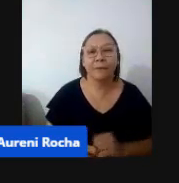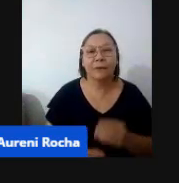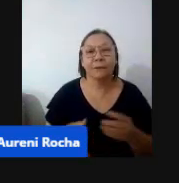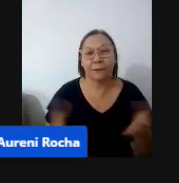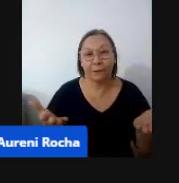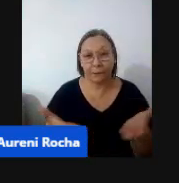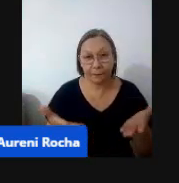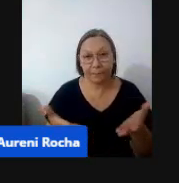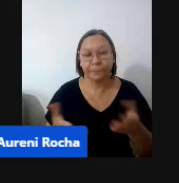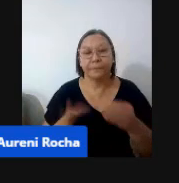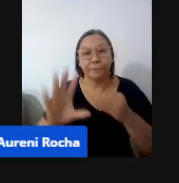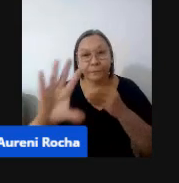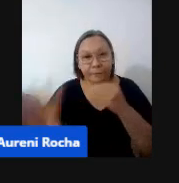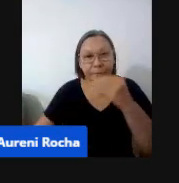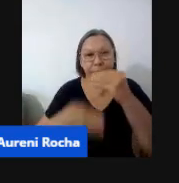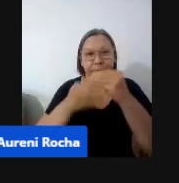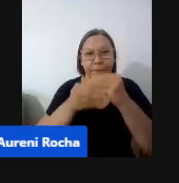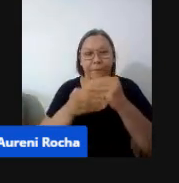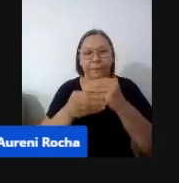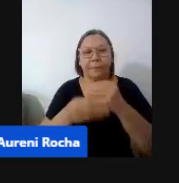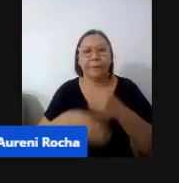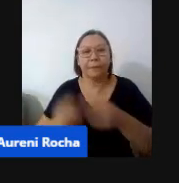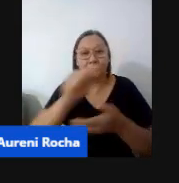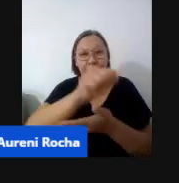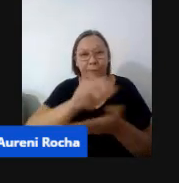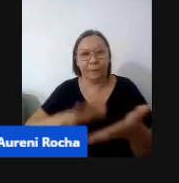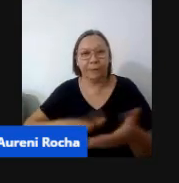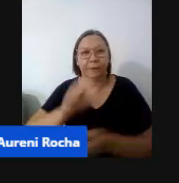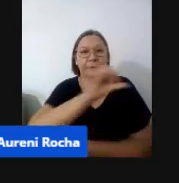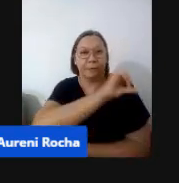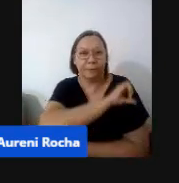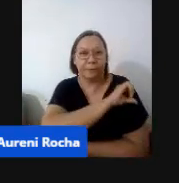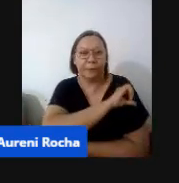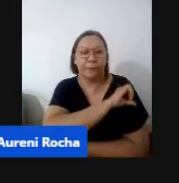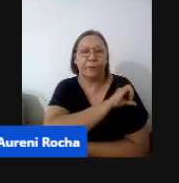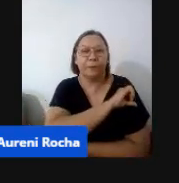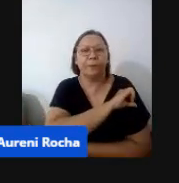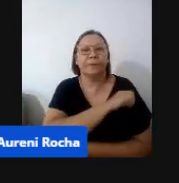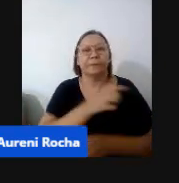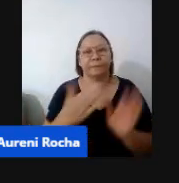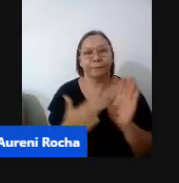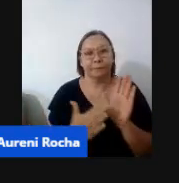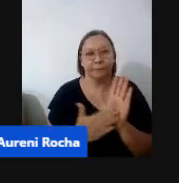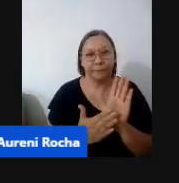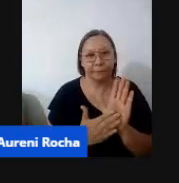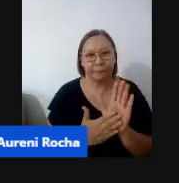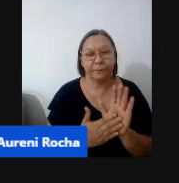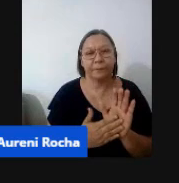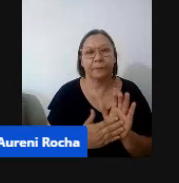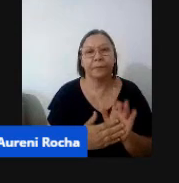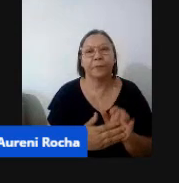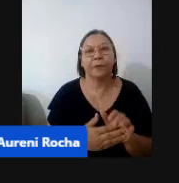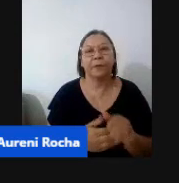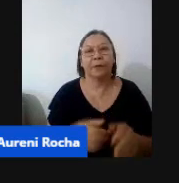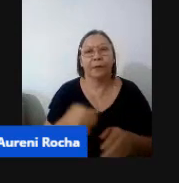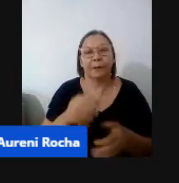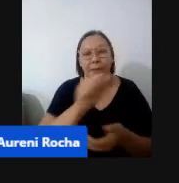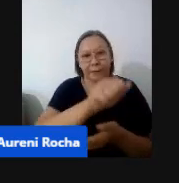essa atividade do nono ano, temos aqui a proposta da atividade 8, da questão